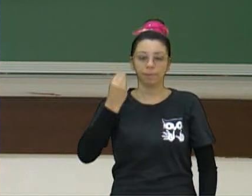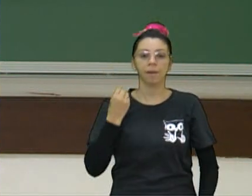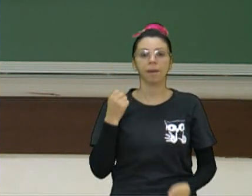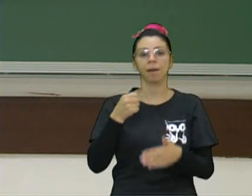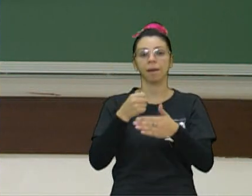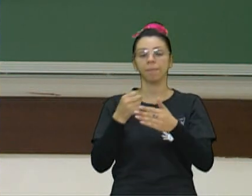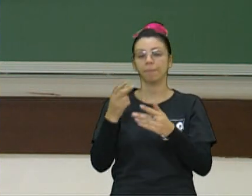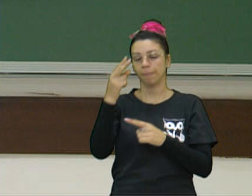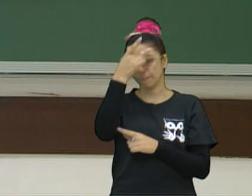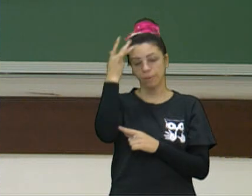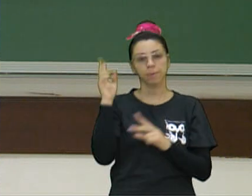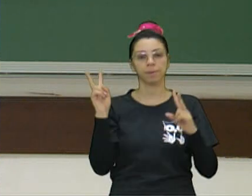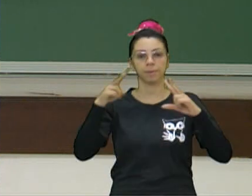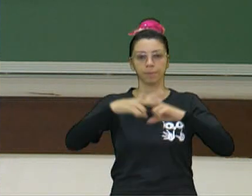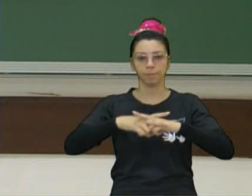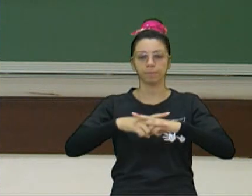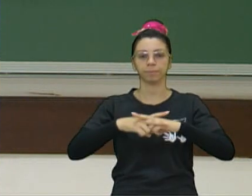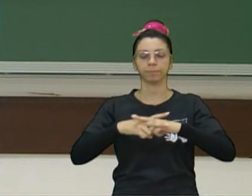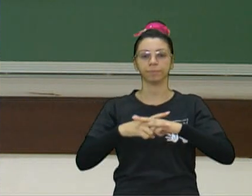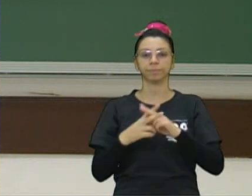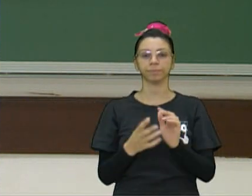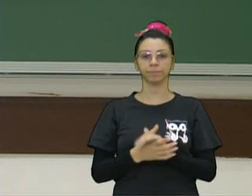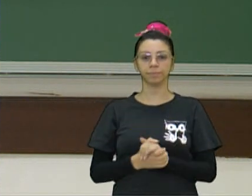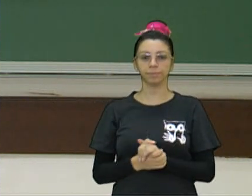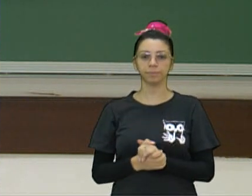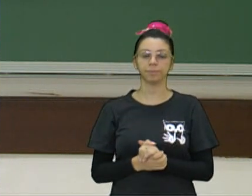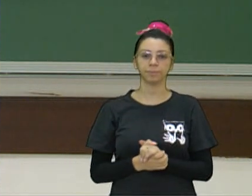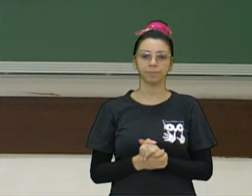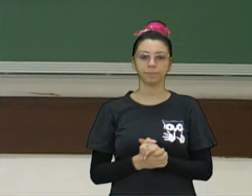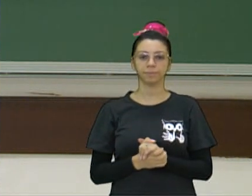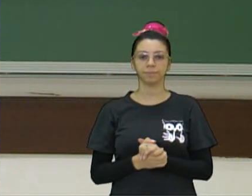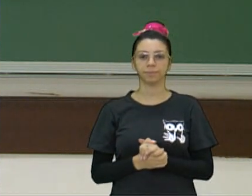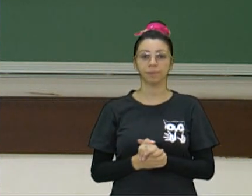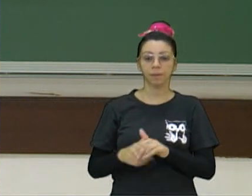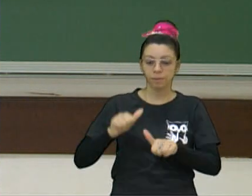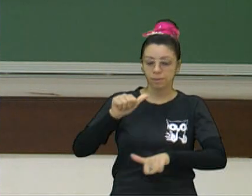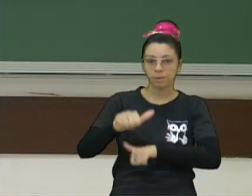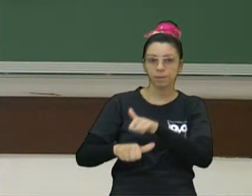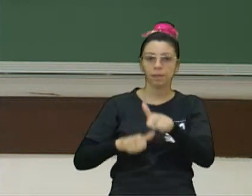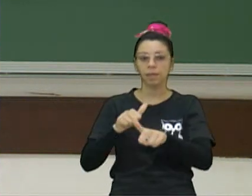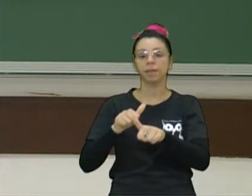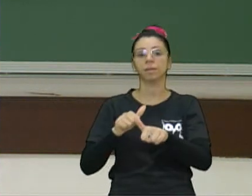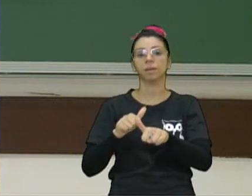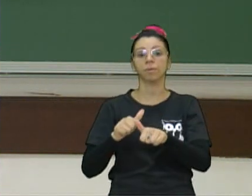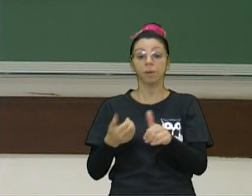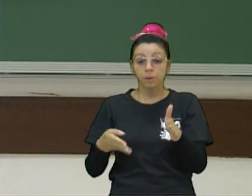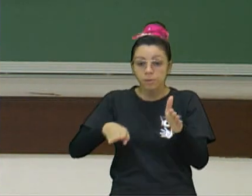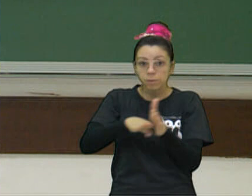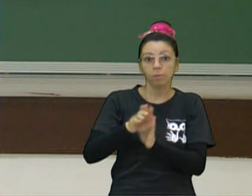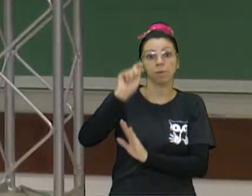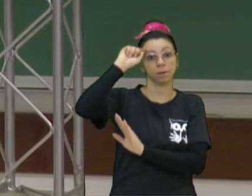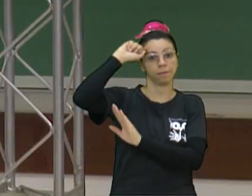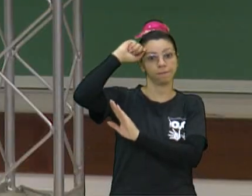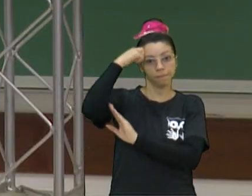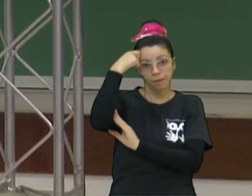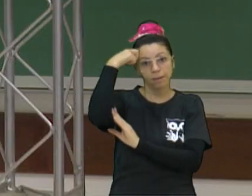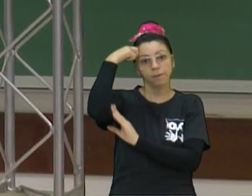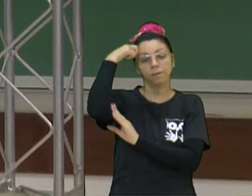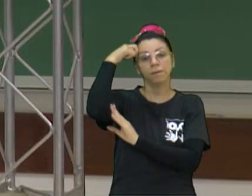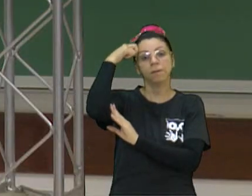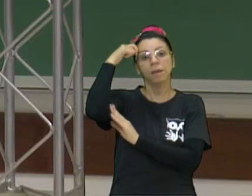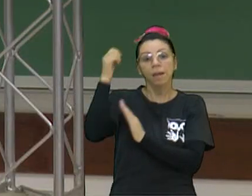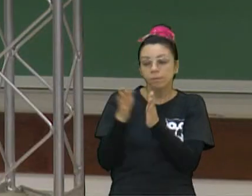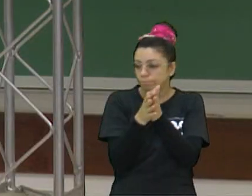Então 10º até chegar no primeiro gubi. Chegou no gubi, ele vira para dan, que daí entra dentro da faixa